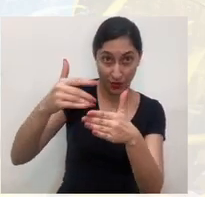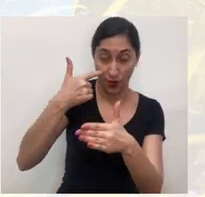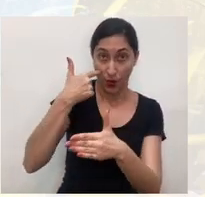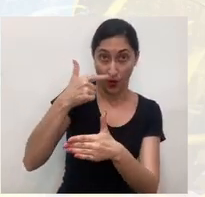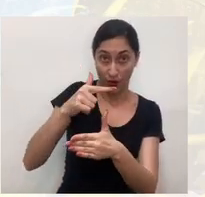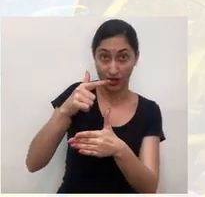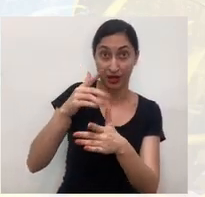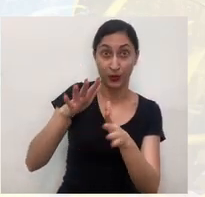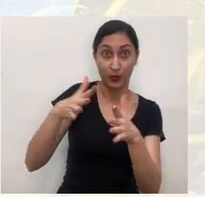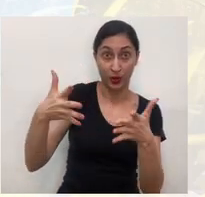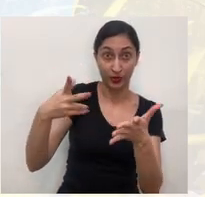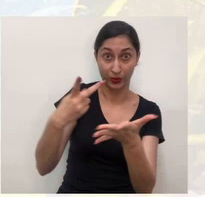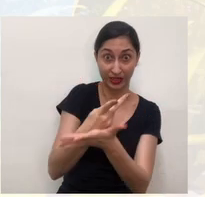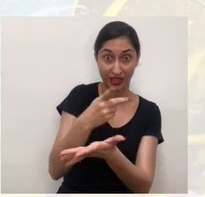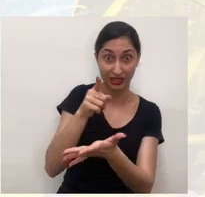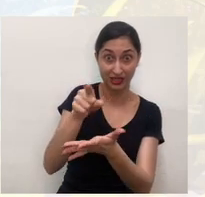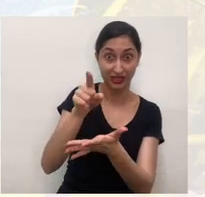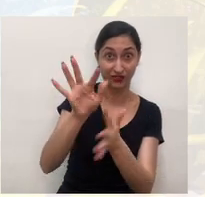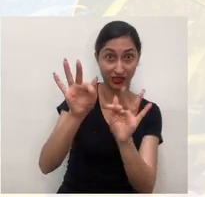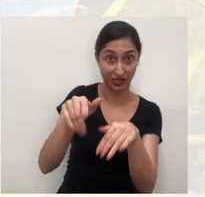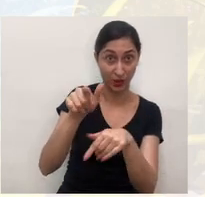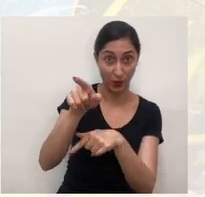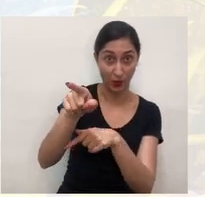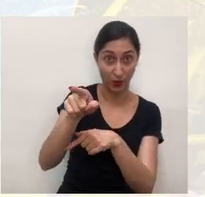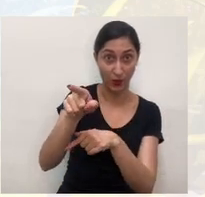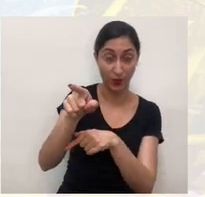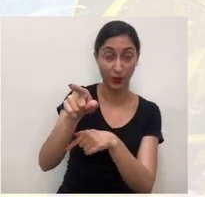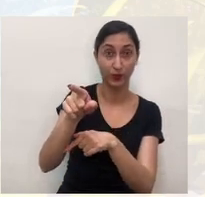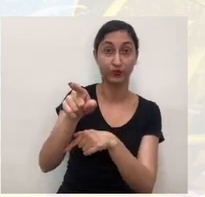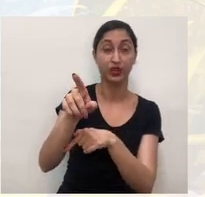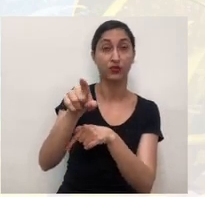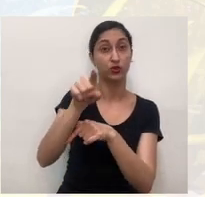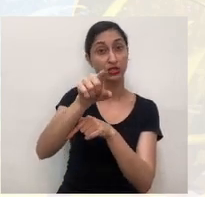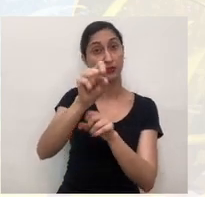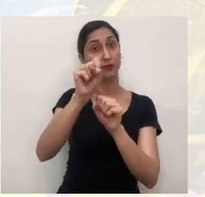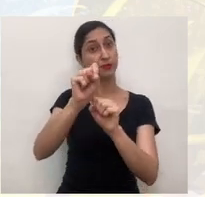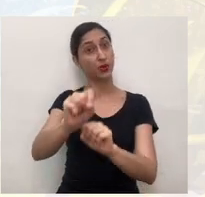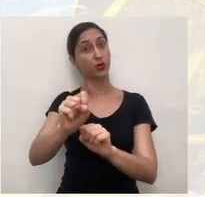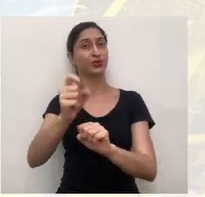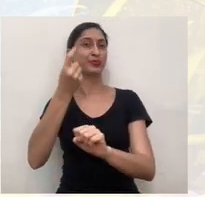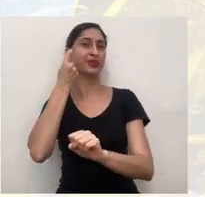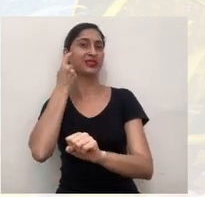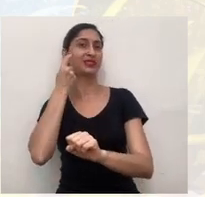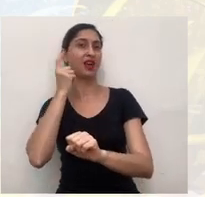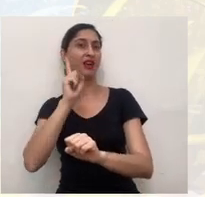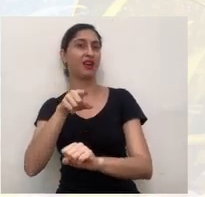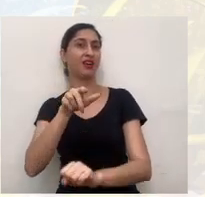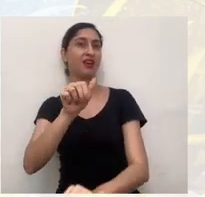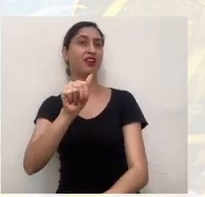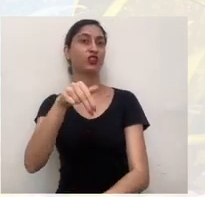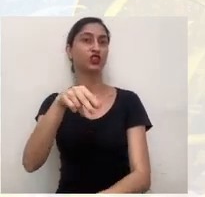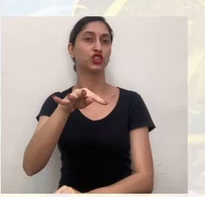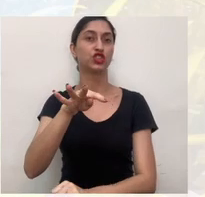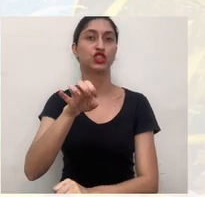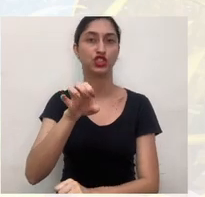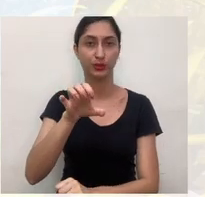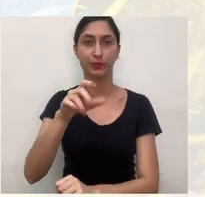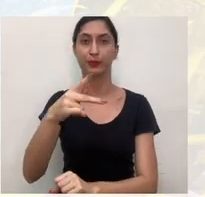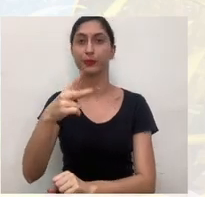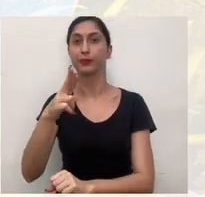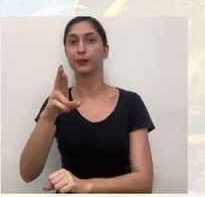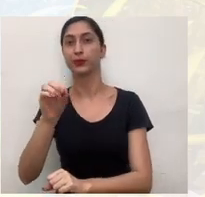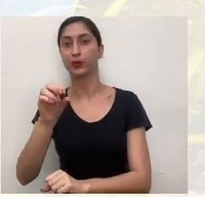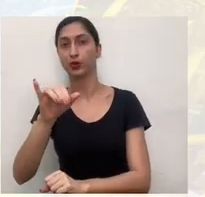já posso considerar isso quase como um anteprojeto, embora ele não esteja